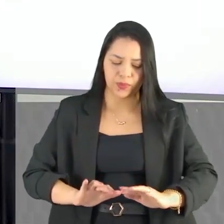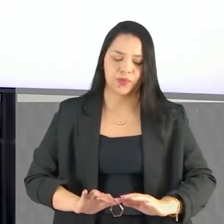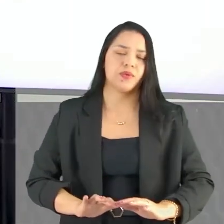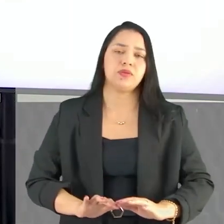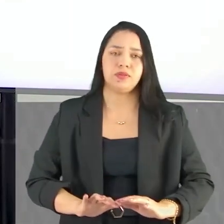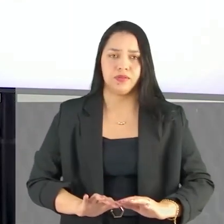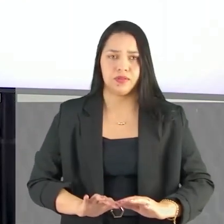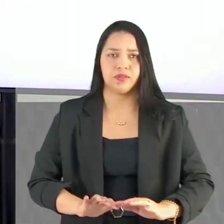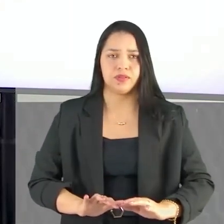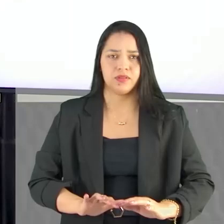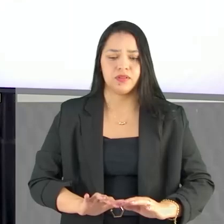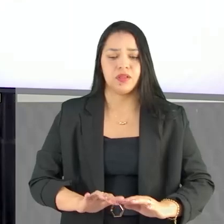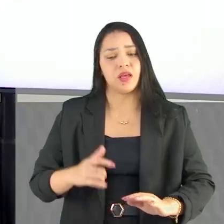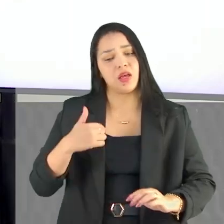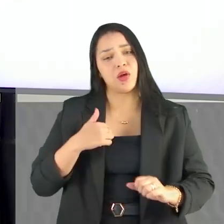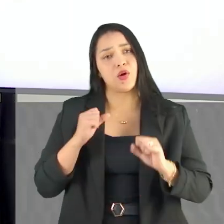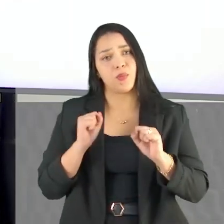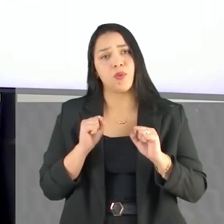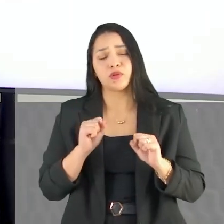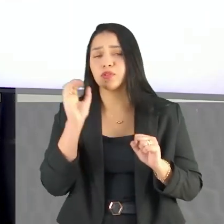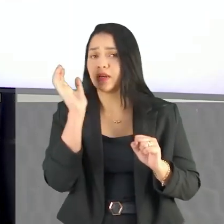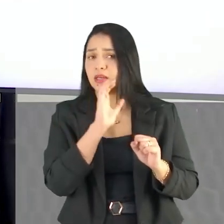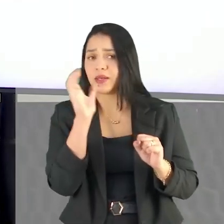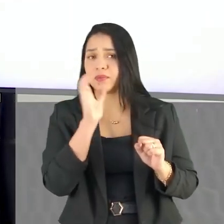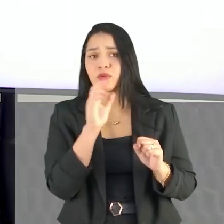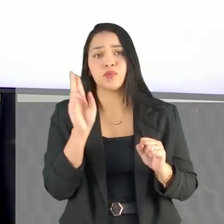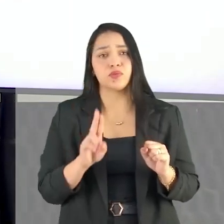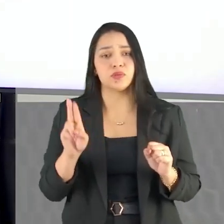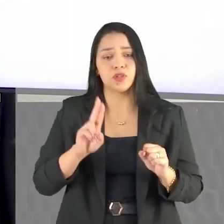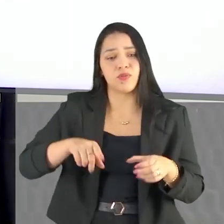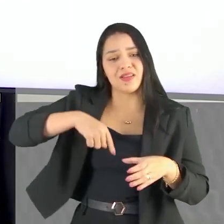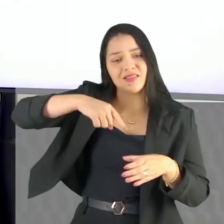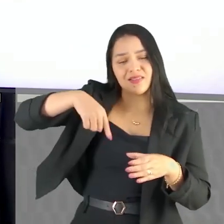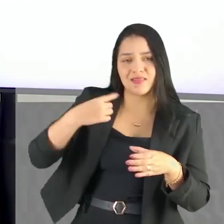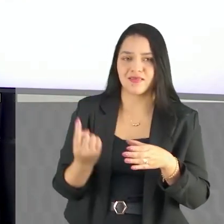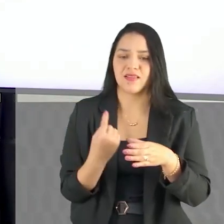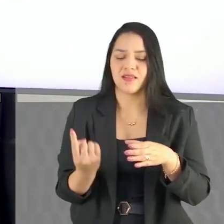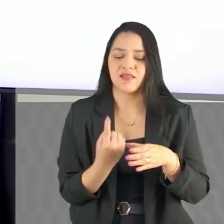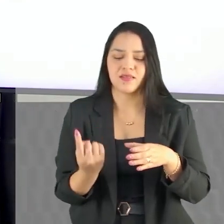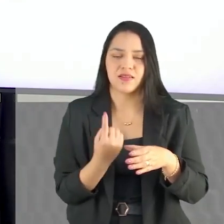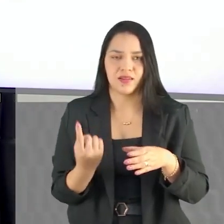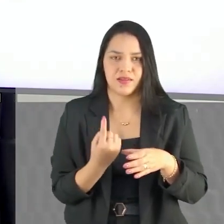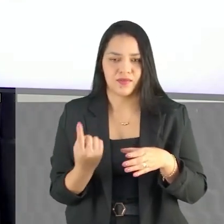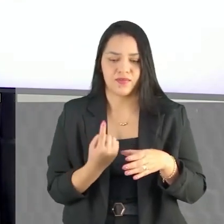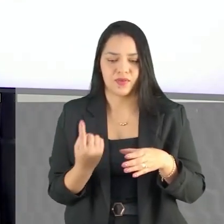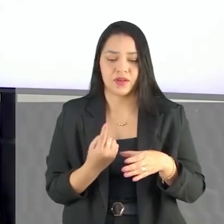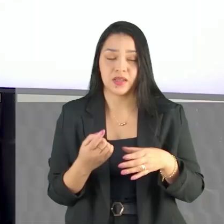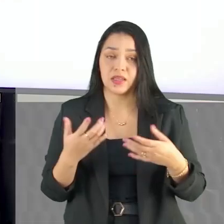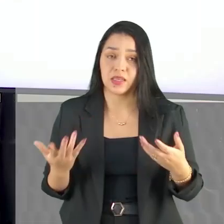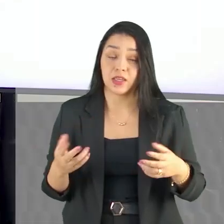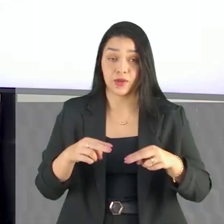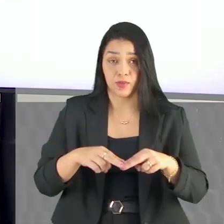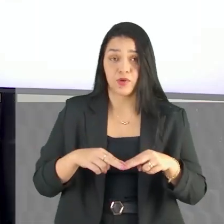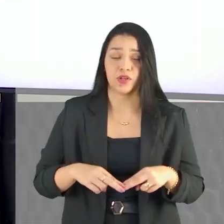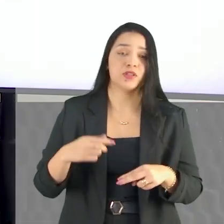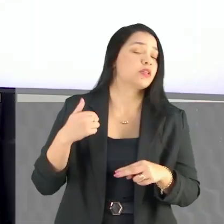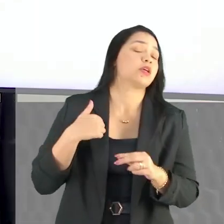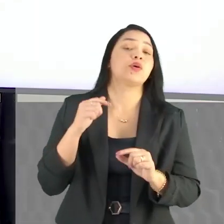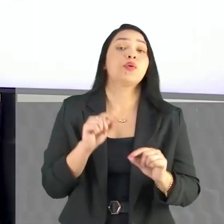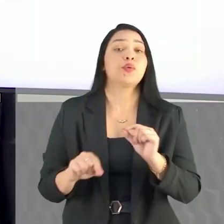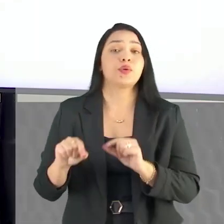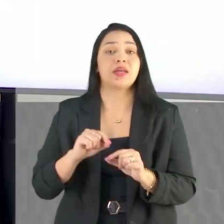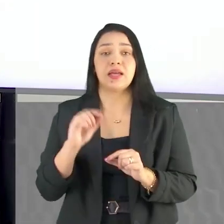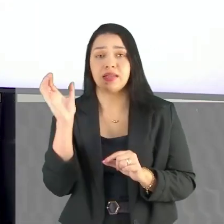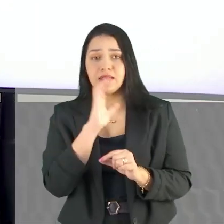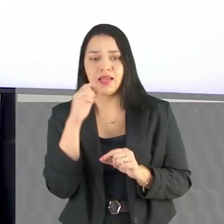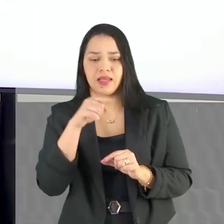sedimentando. Eu posso acelerar esse processo usando uma centrífuga, tá? E aí com isso eu